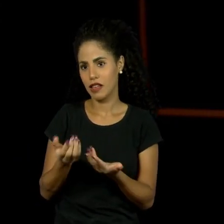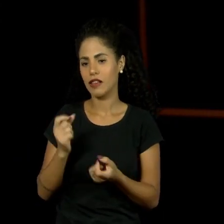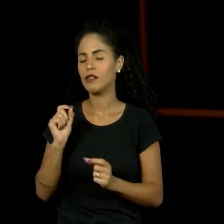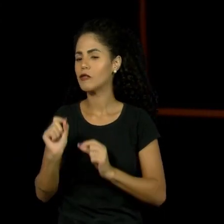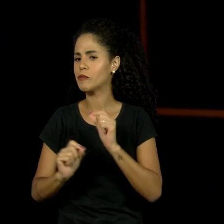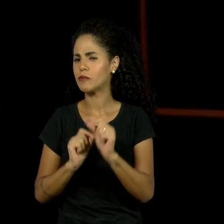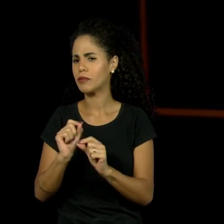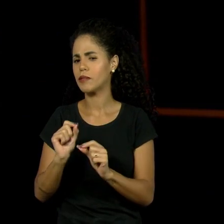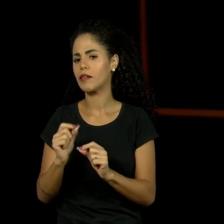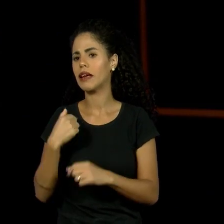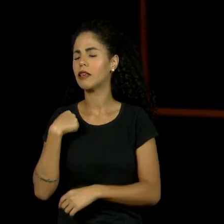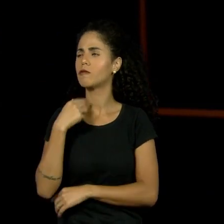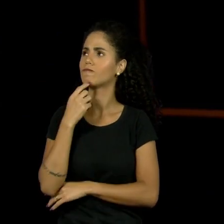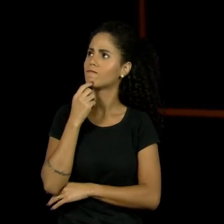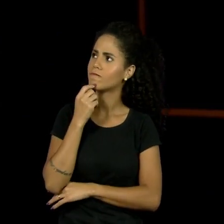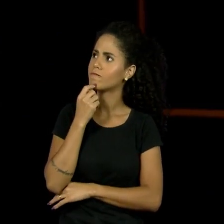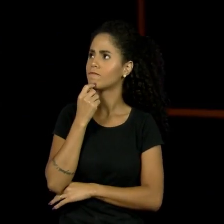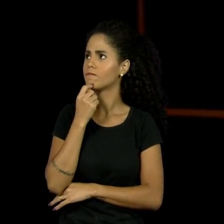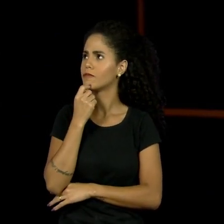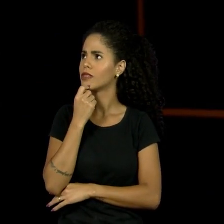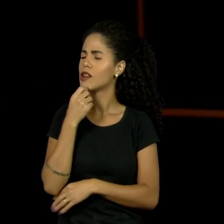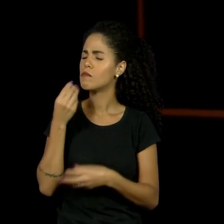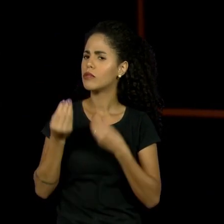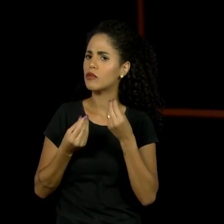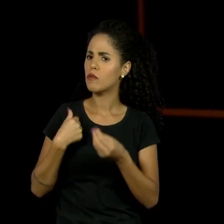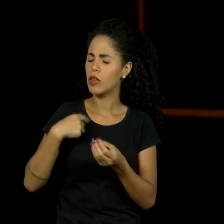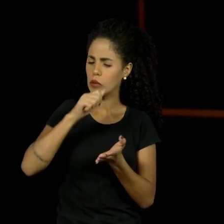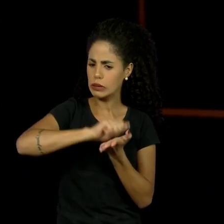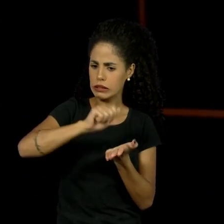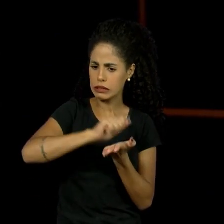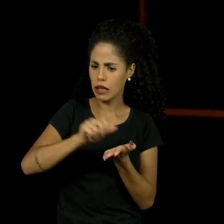E aí eu falei, puxa vida, mas eu nunca escrevi.